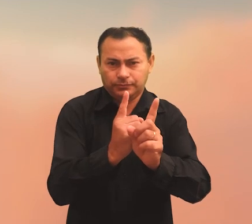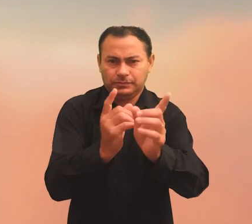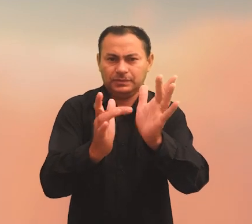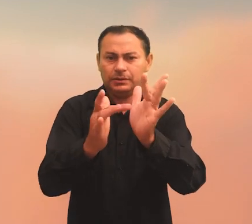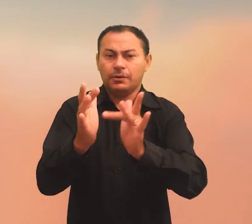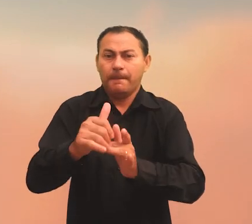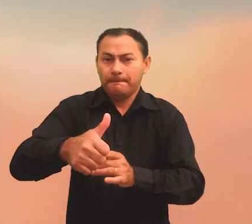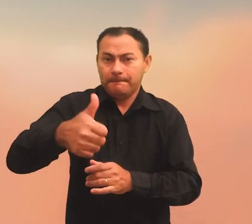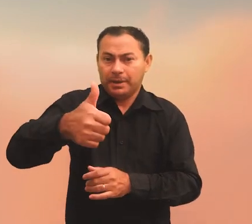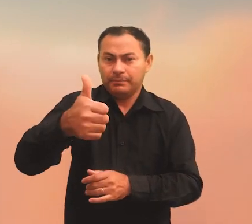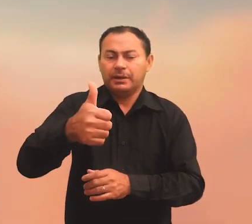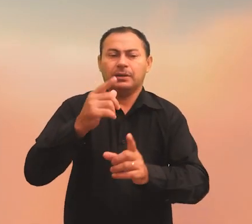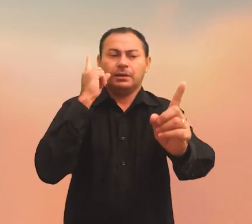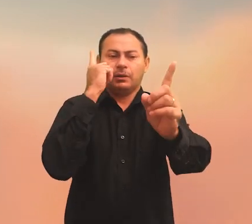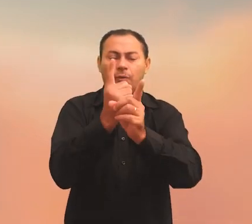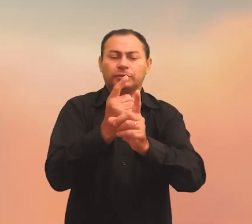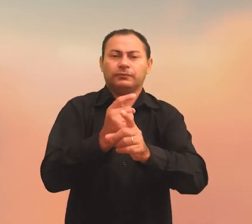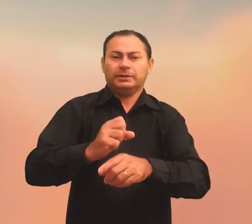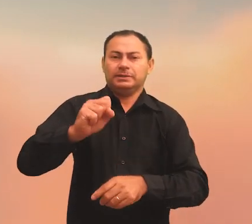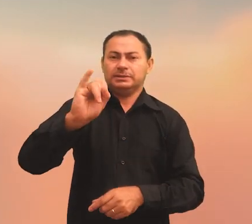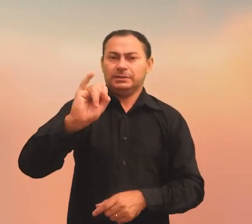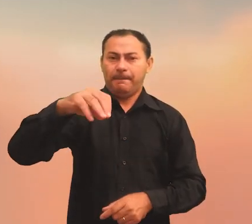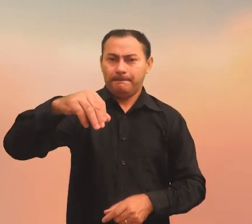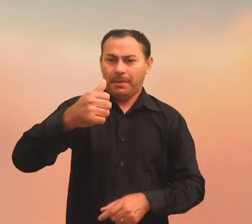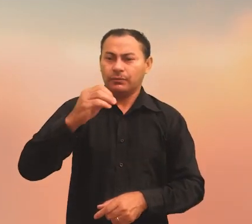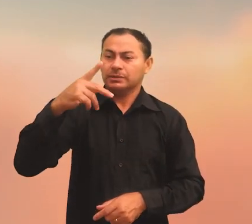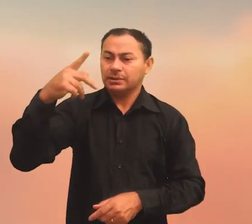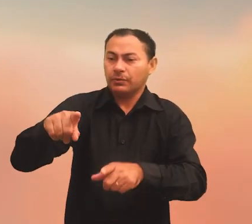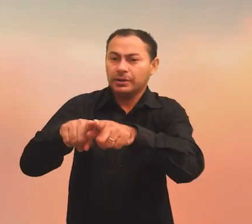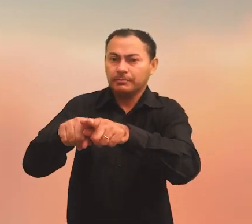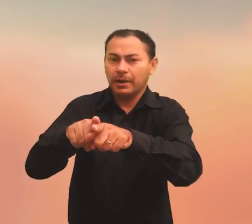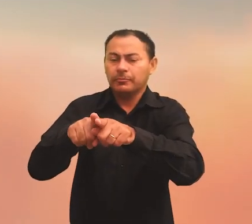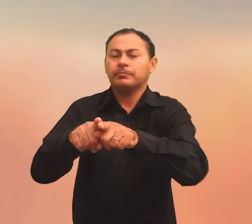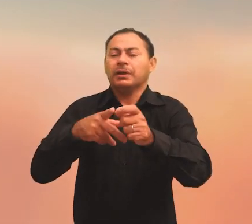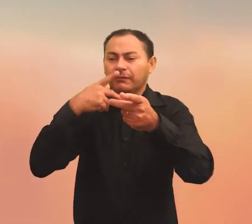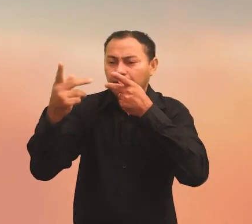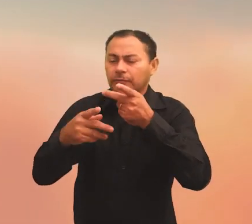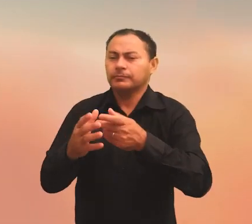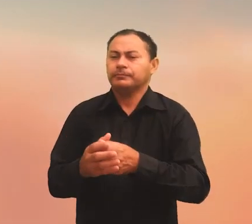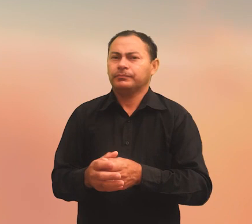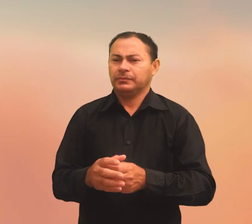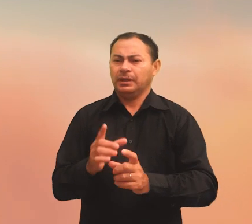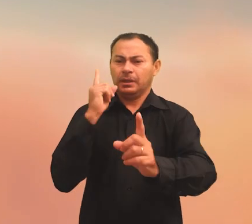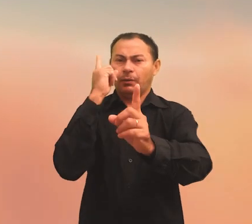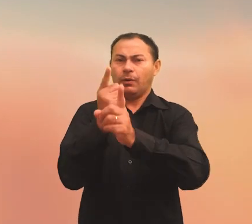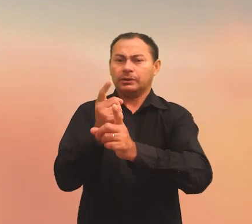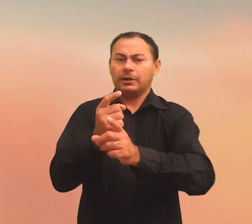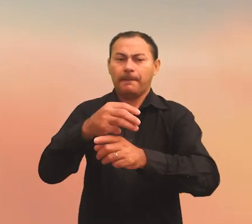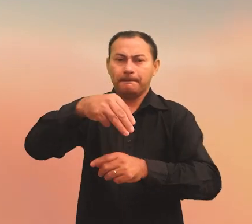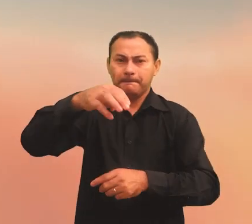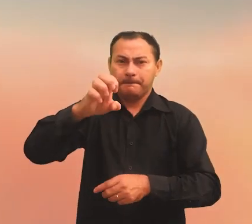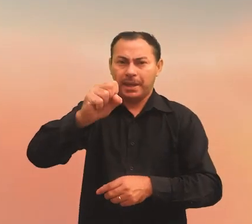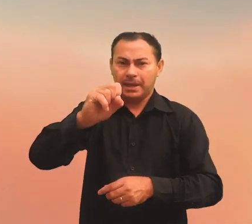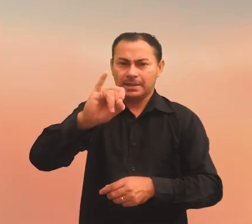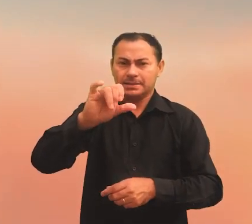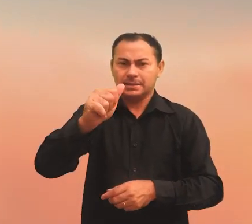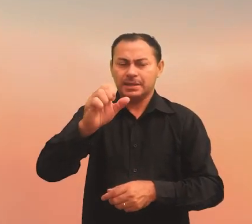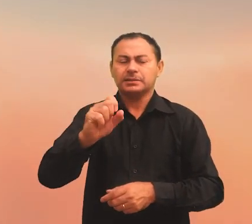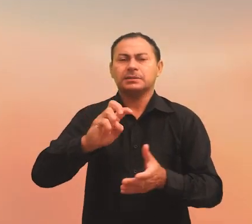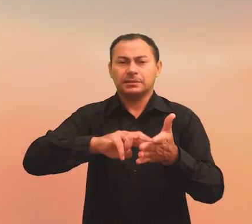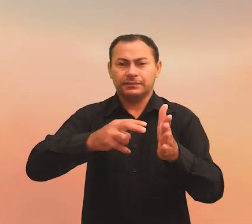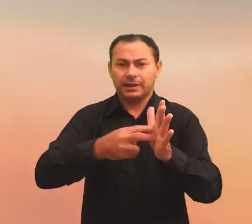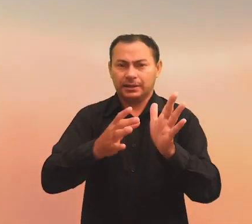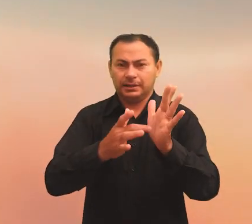Jesus. O primeiro que ele encontrou foi Simão, seu irmão. Ele disse: achamos o Messias, isso é,